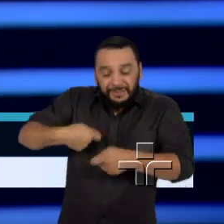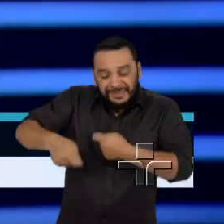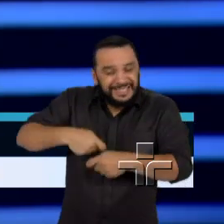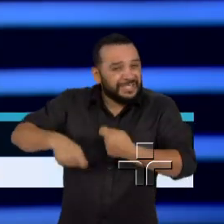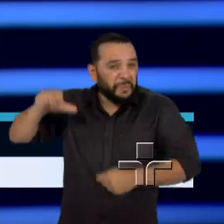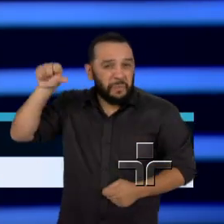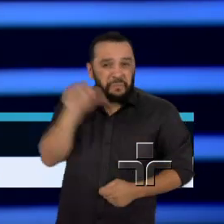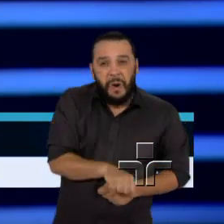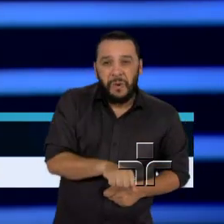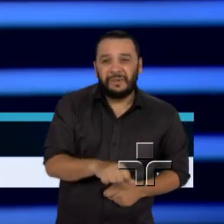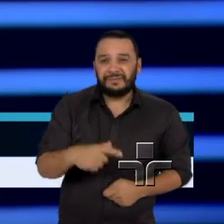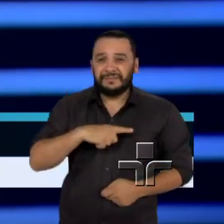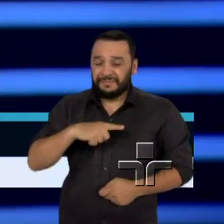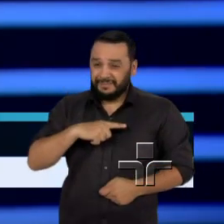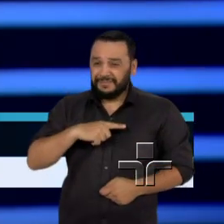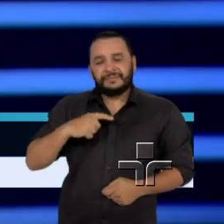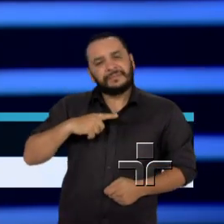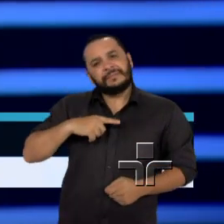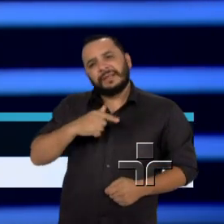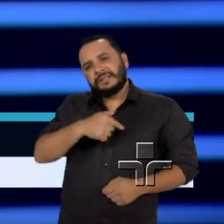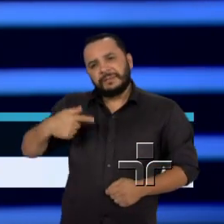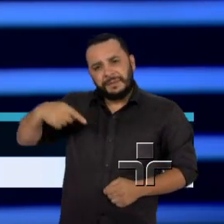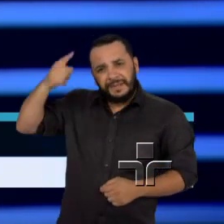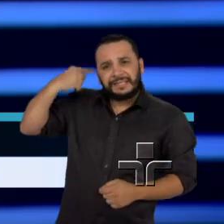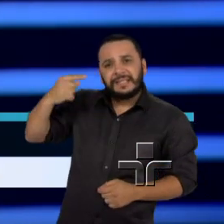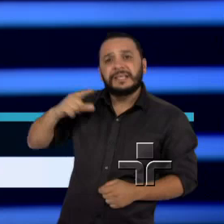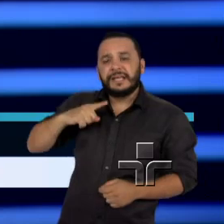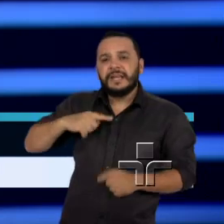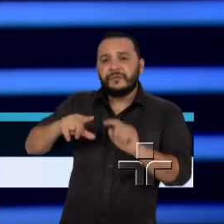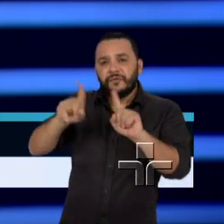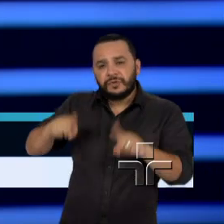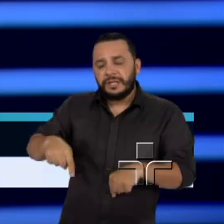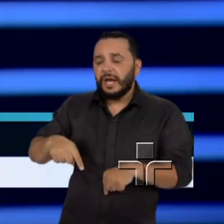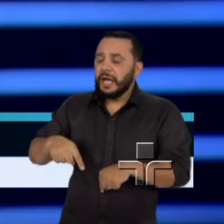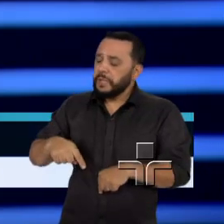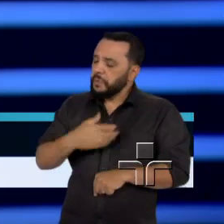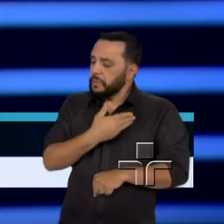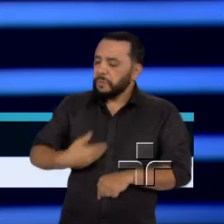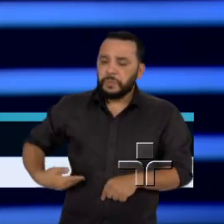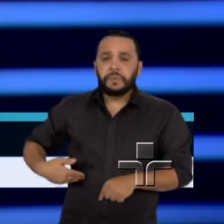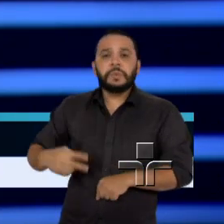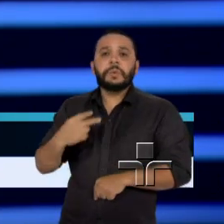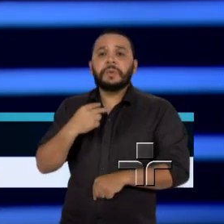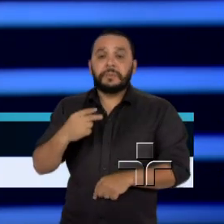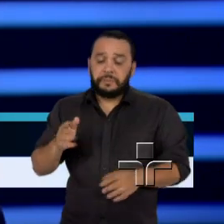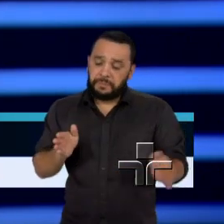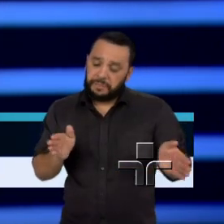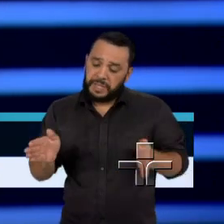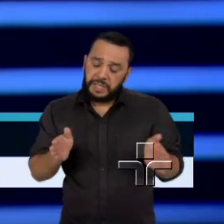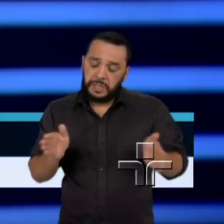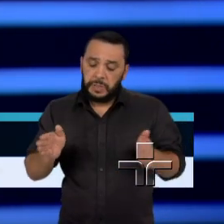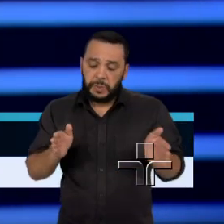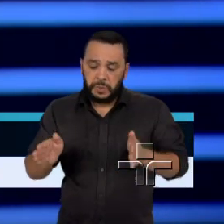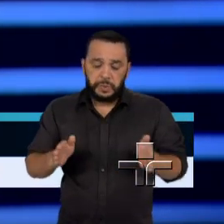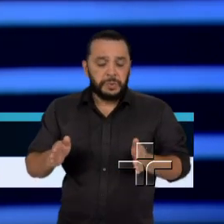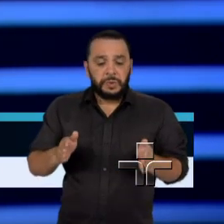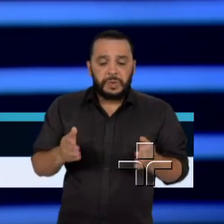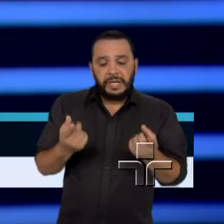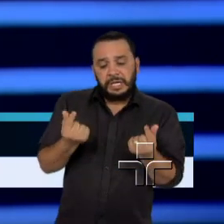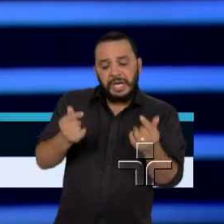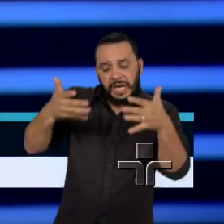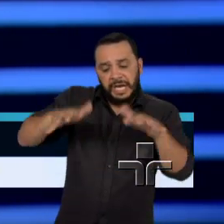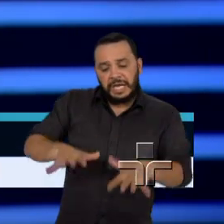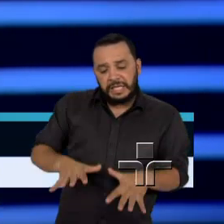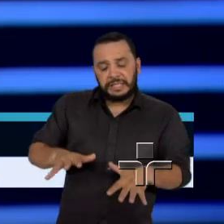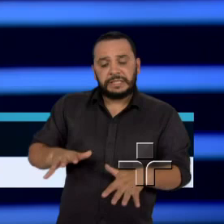que diz respeito ao ordenamento político brasileiro, que é funcionário público não pode ter, mesmo em período de crise, seu salário alterado e nem seu